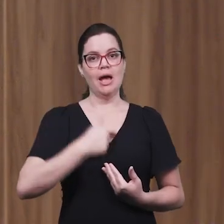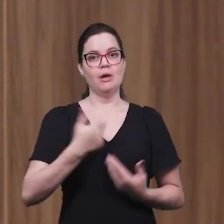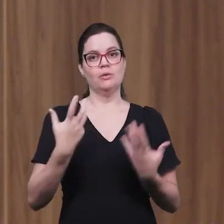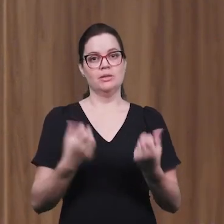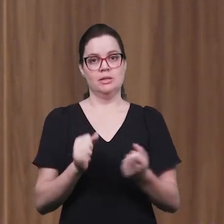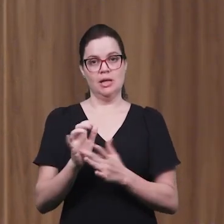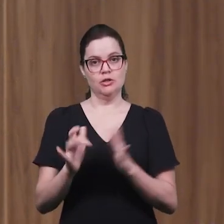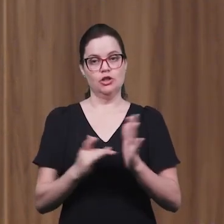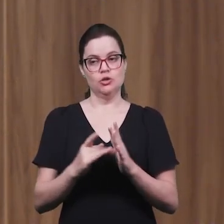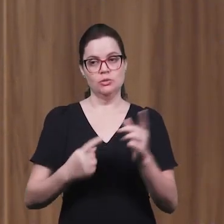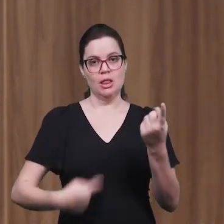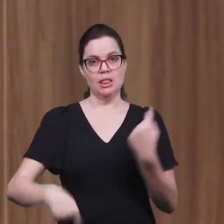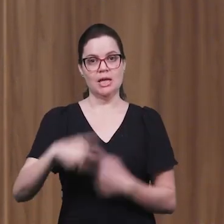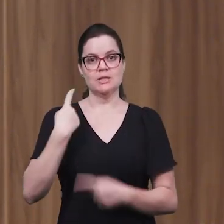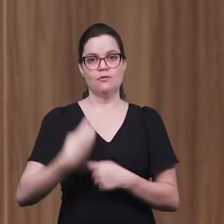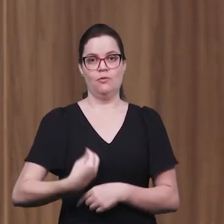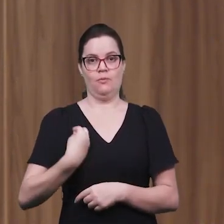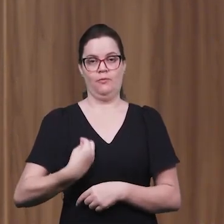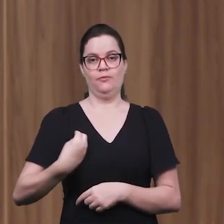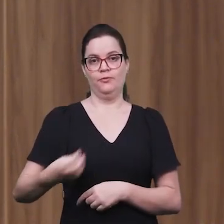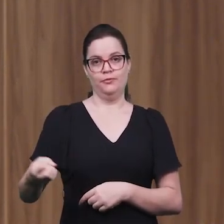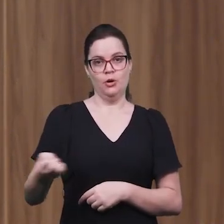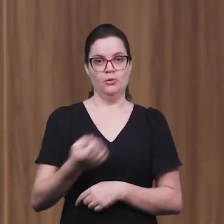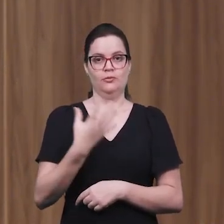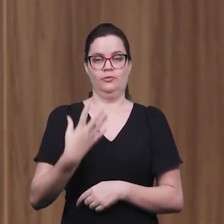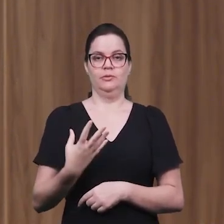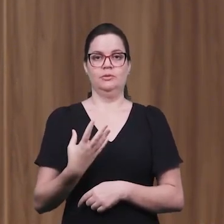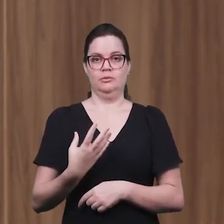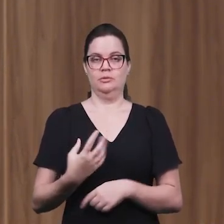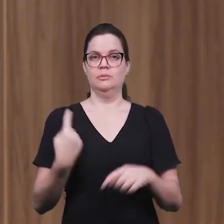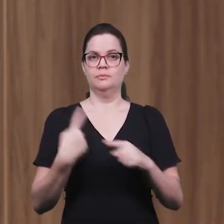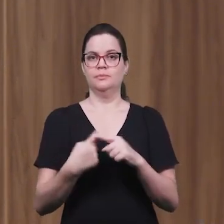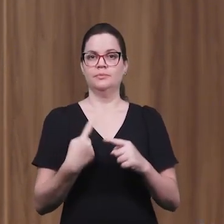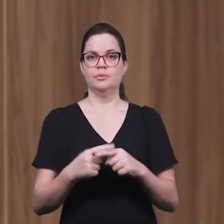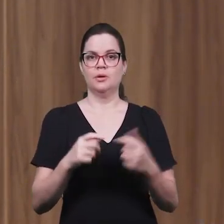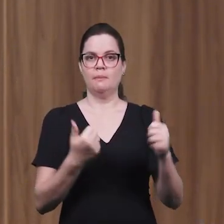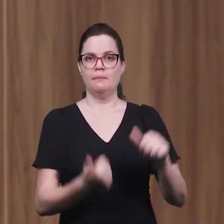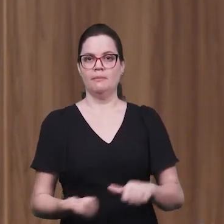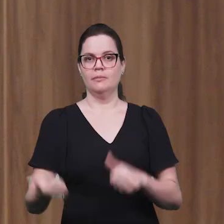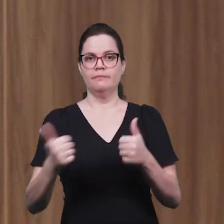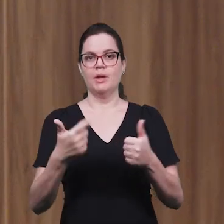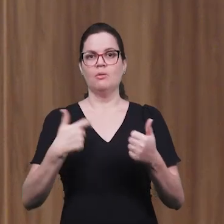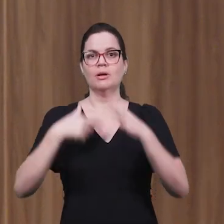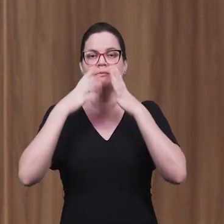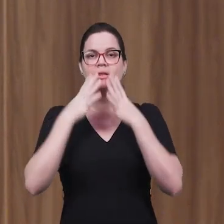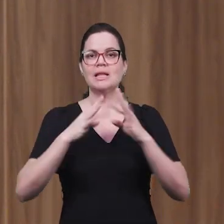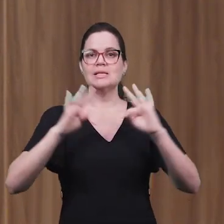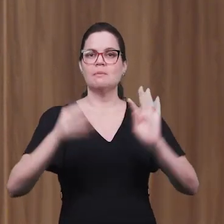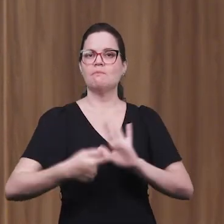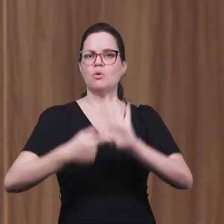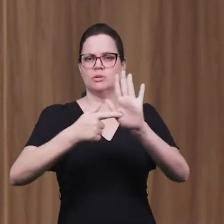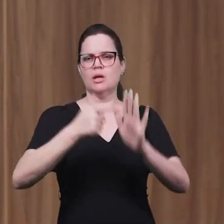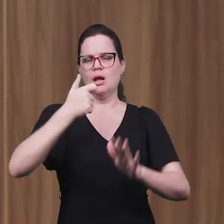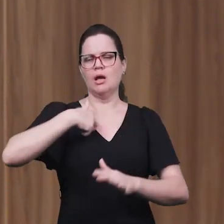Bíblia, ele é ministrado somente aos que creem e querem professar a fé em Jesus. Deste